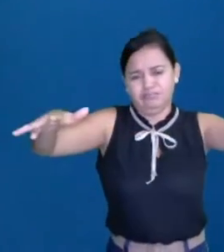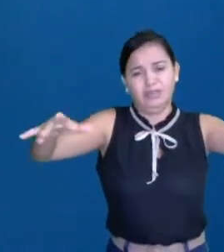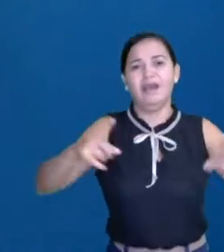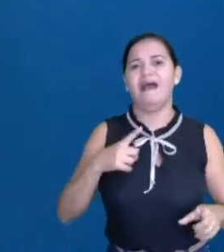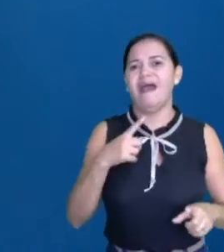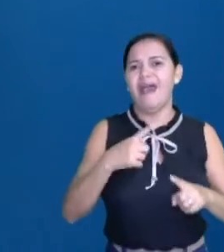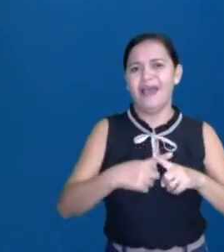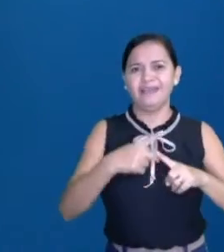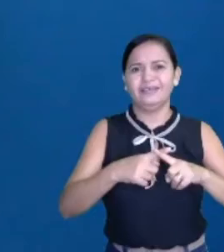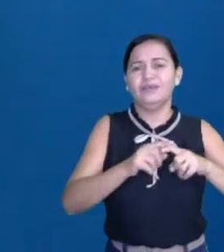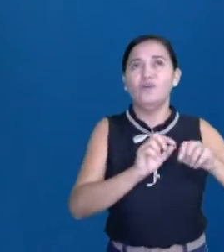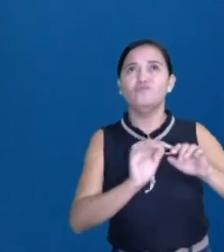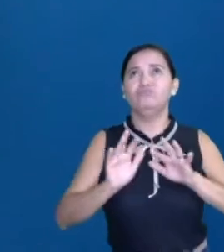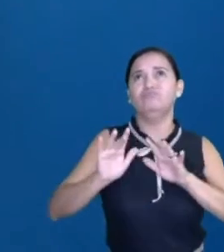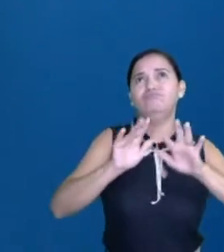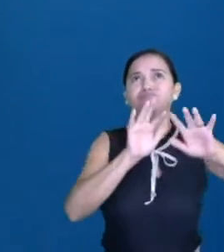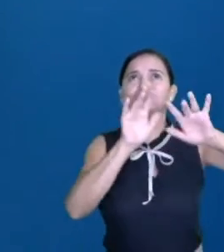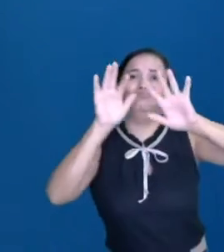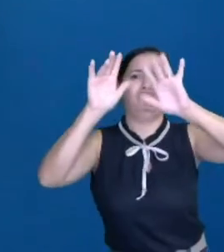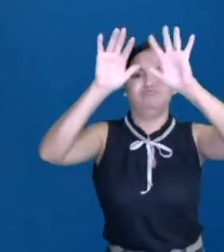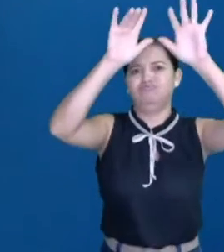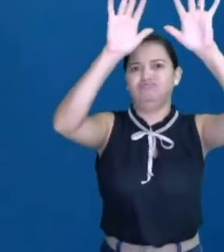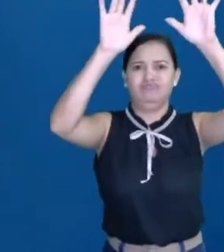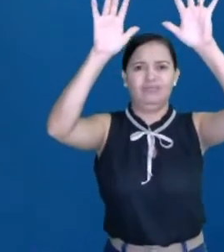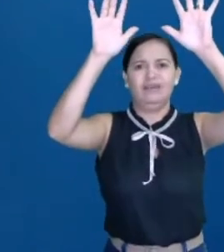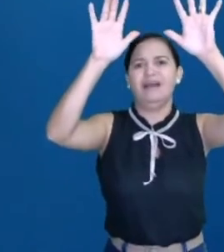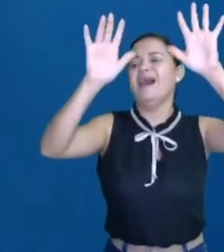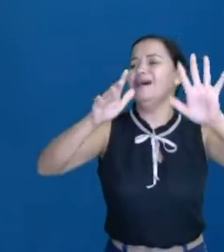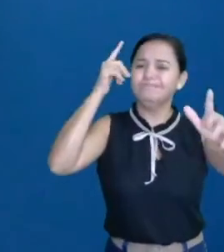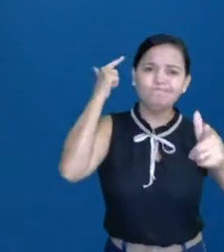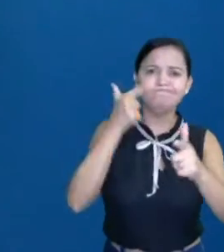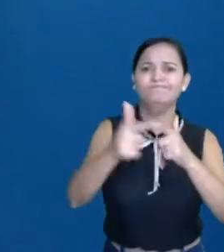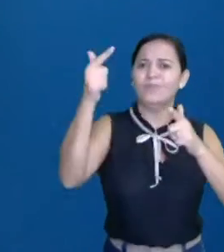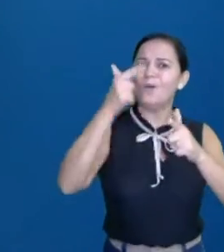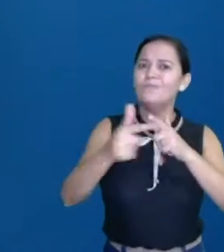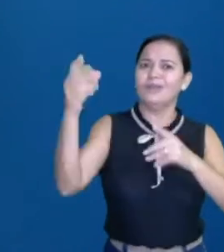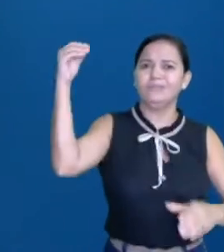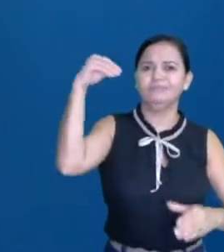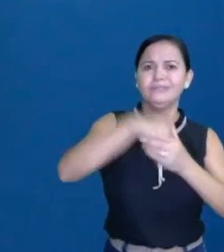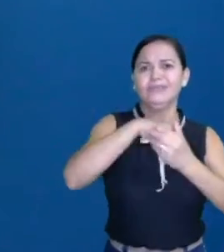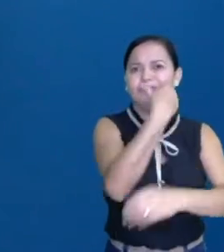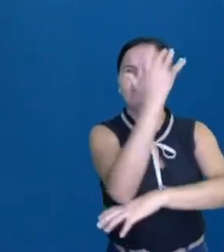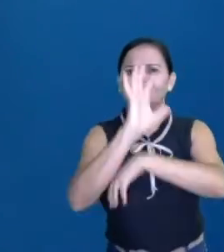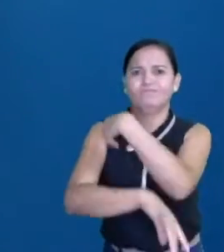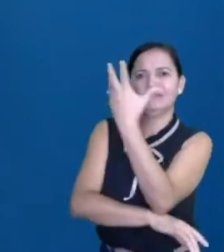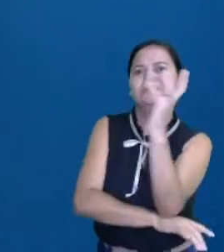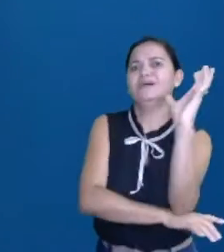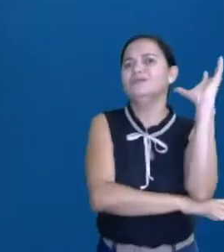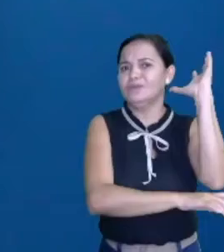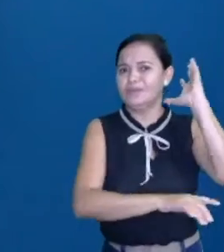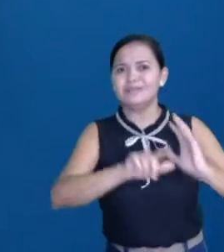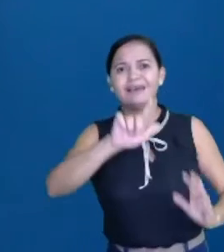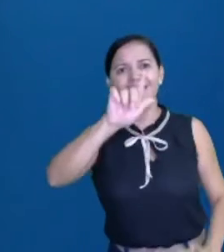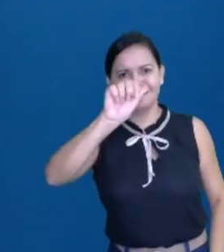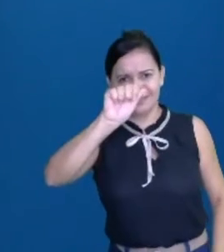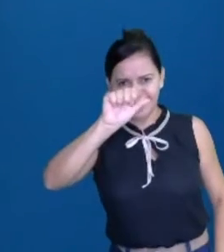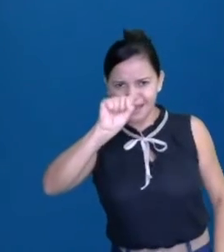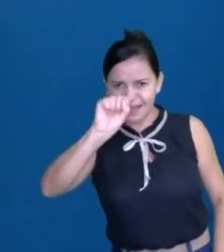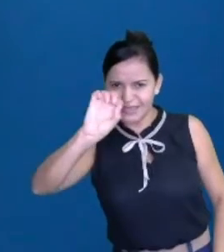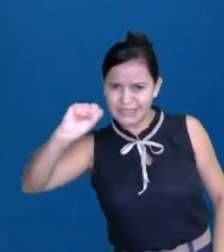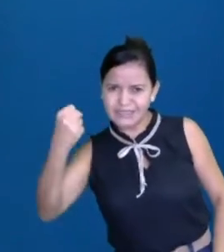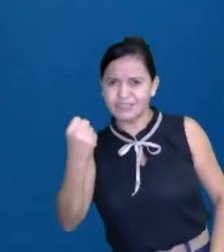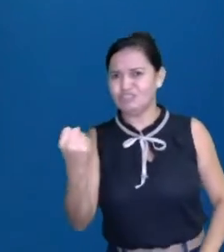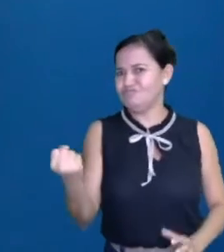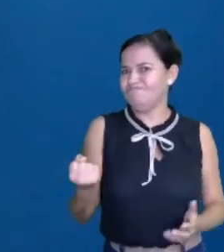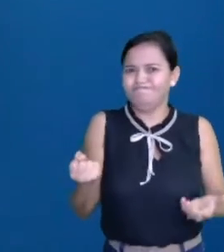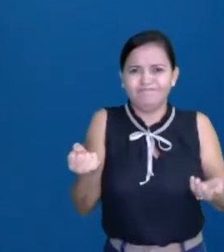para a atmosfera, a ponto de gerar um desequilíbrio desses gases. E não posso deixar aqui de ressaltar para vocês que tem um outro gás que eu também tenho que